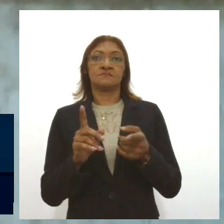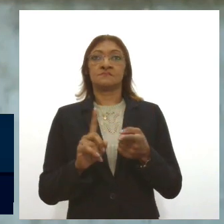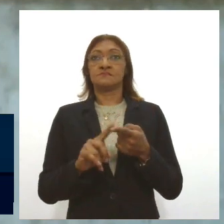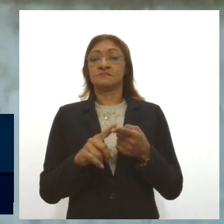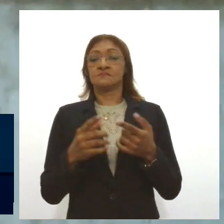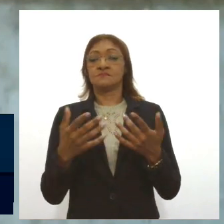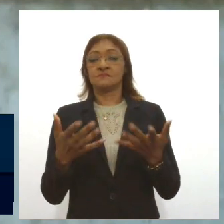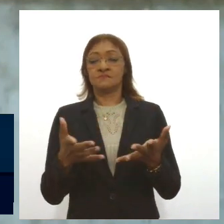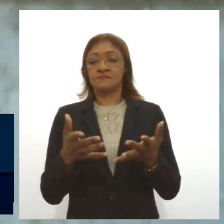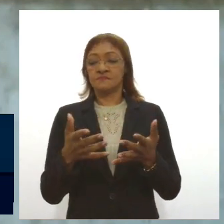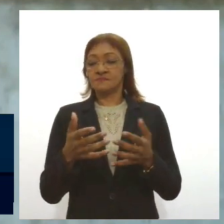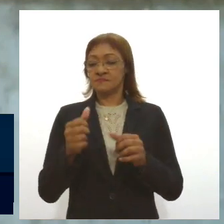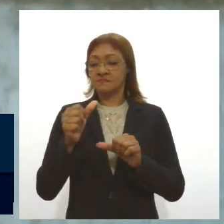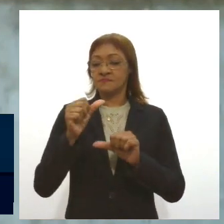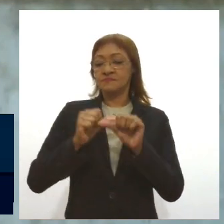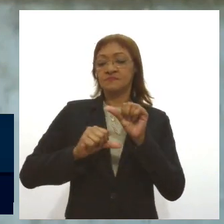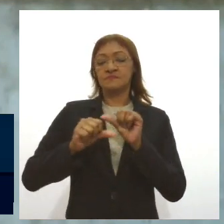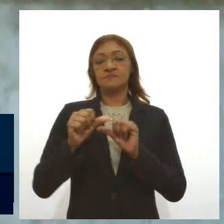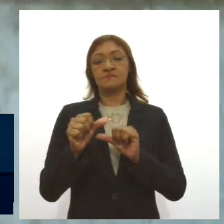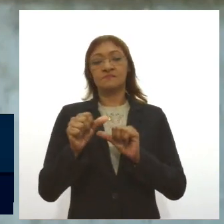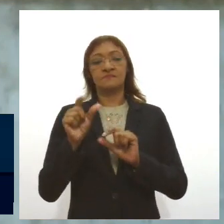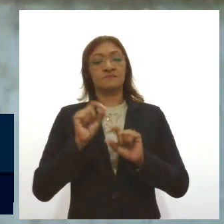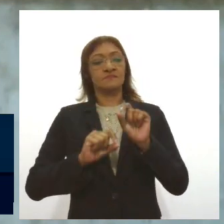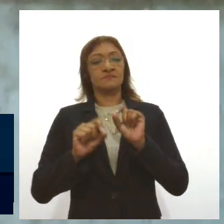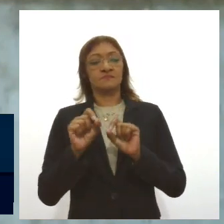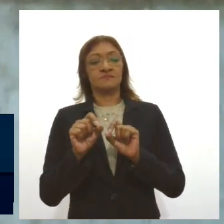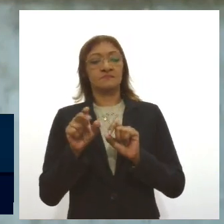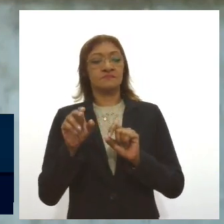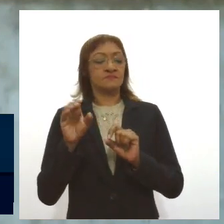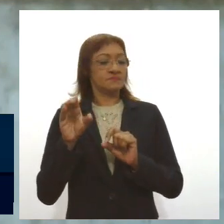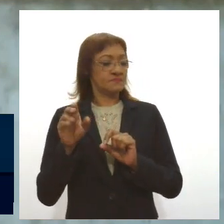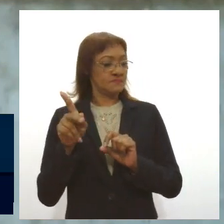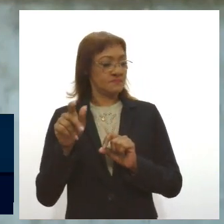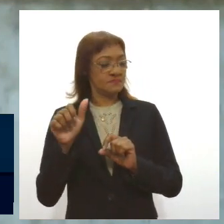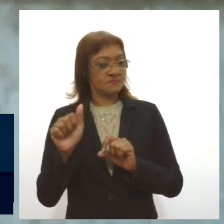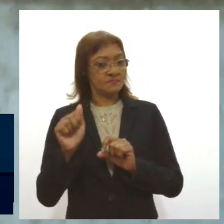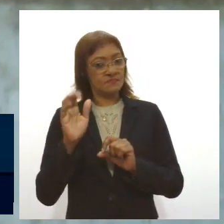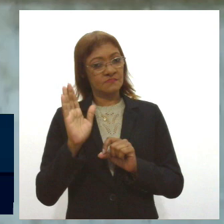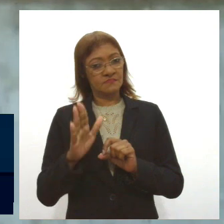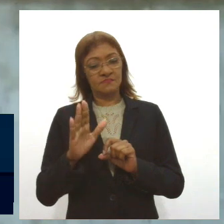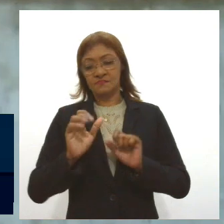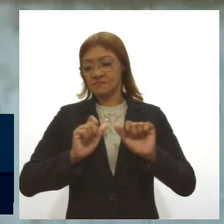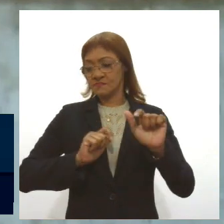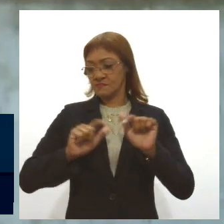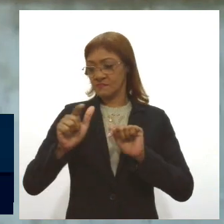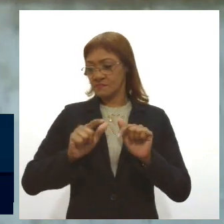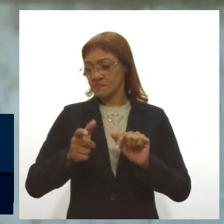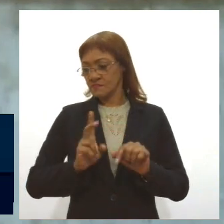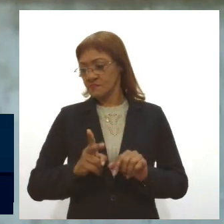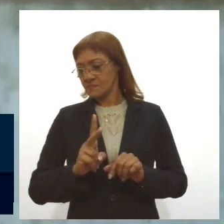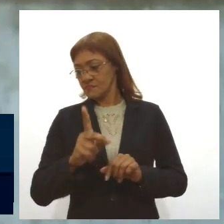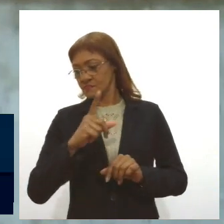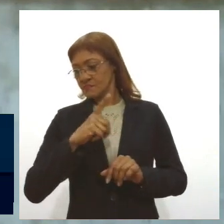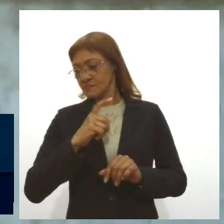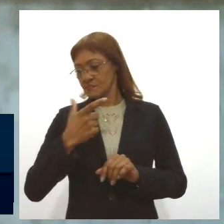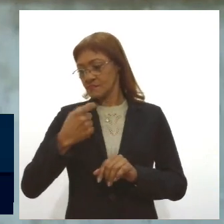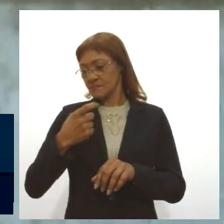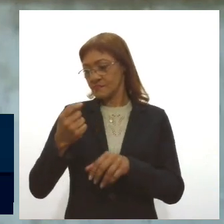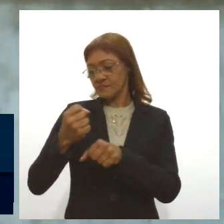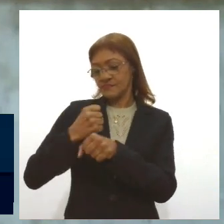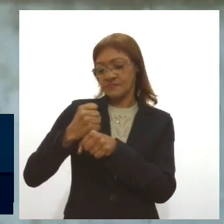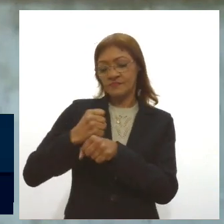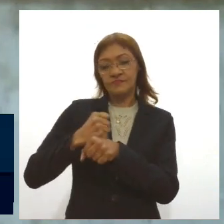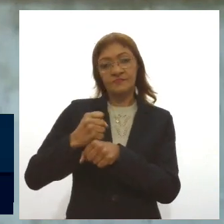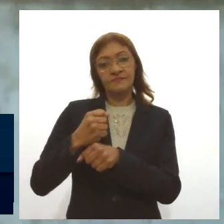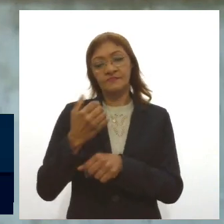o do TCFA, que é um trabalho que vem sendo perseguido há cerca de 20 anos.